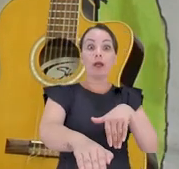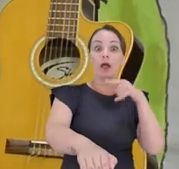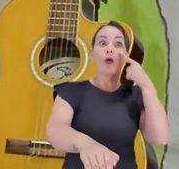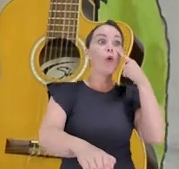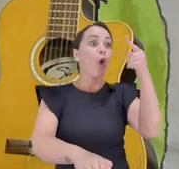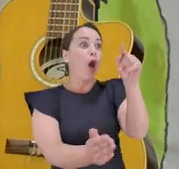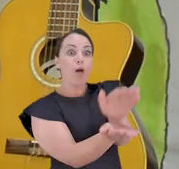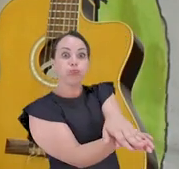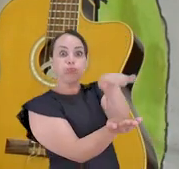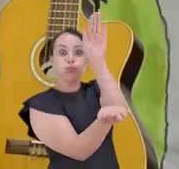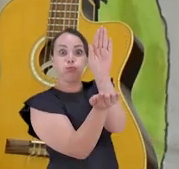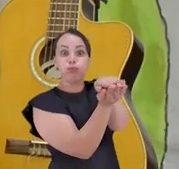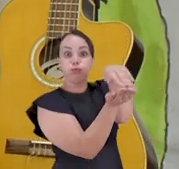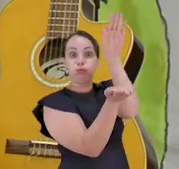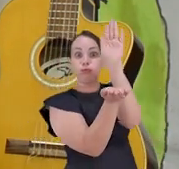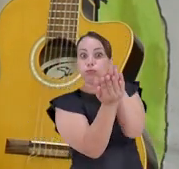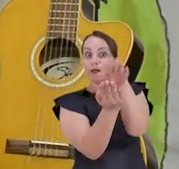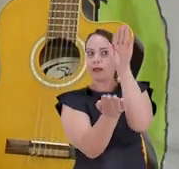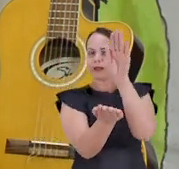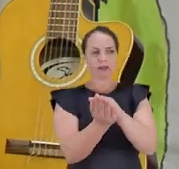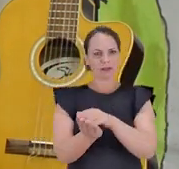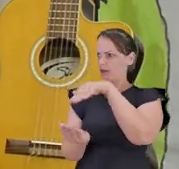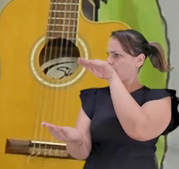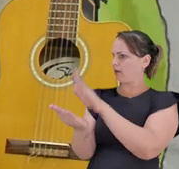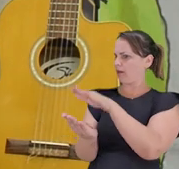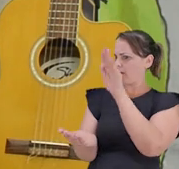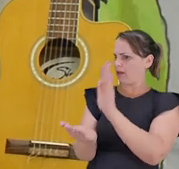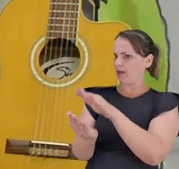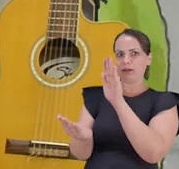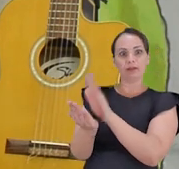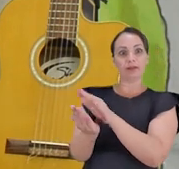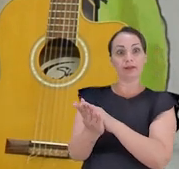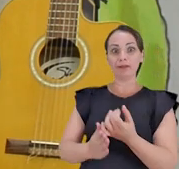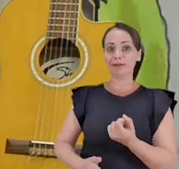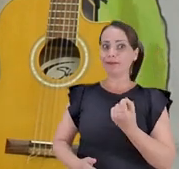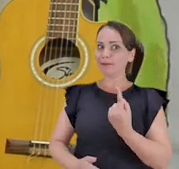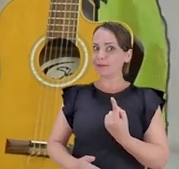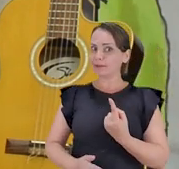um jacaré! Um jacaré? Como assim, jacaré? Olha só!